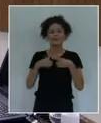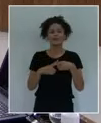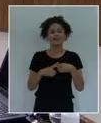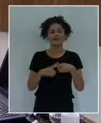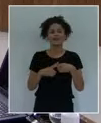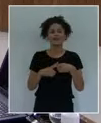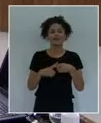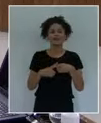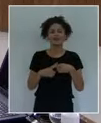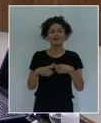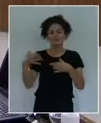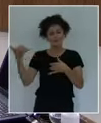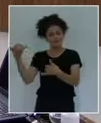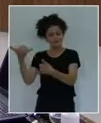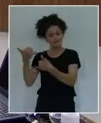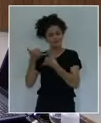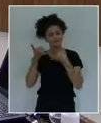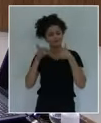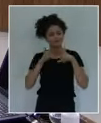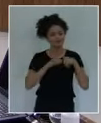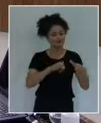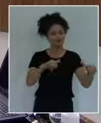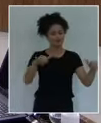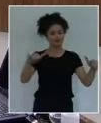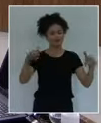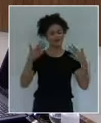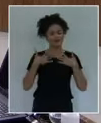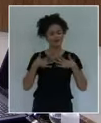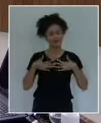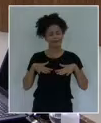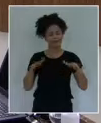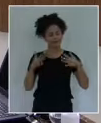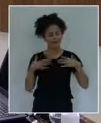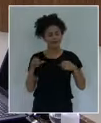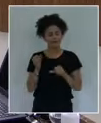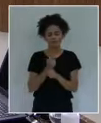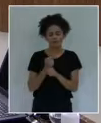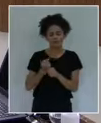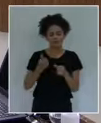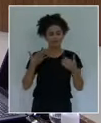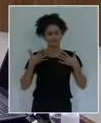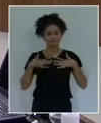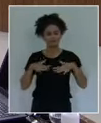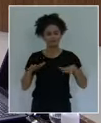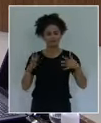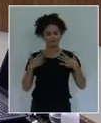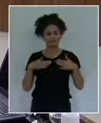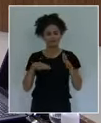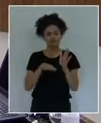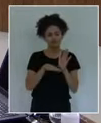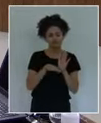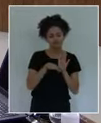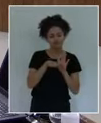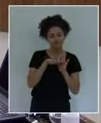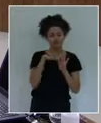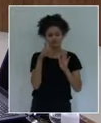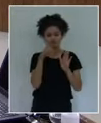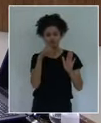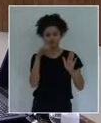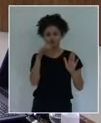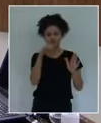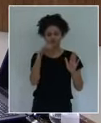ter sido avisado antes, com toda a calma, que esse ano foi bem mais calmo. O volume de água, eu acho que vem um volume de água.